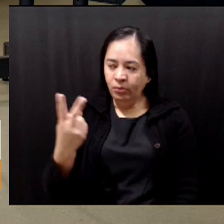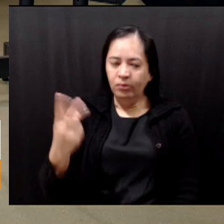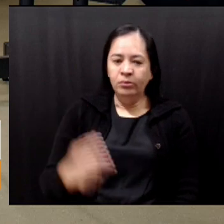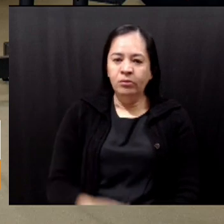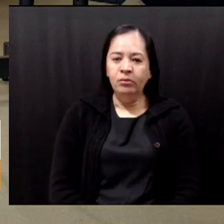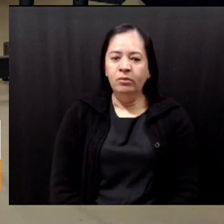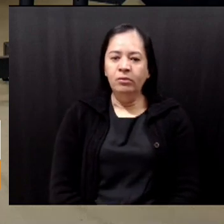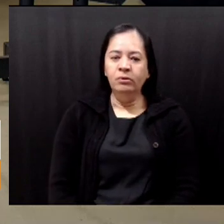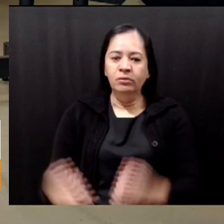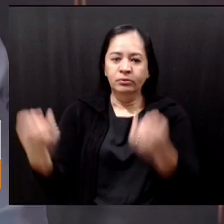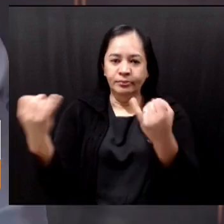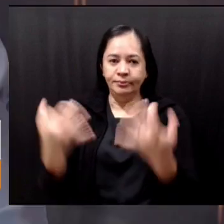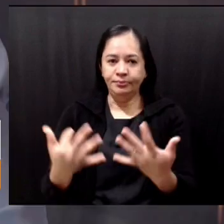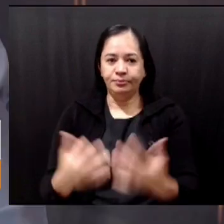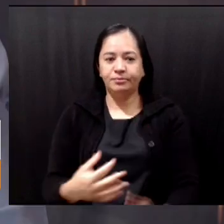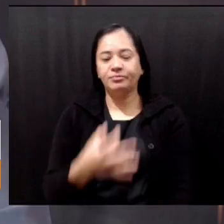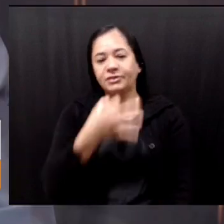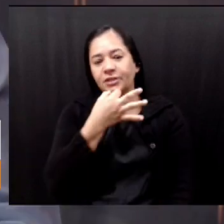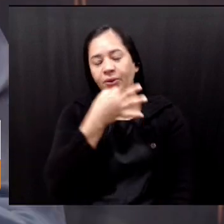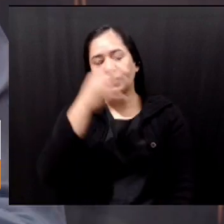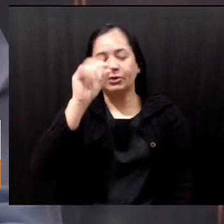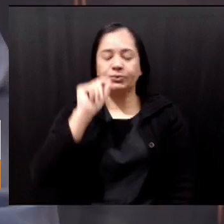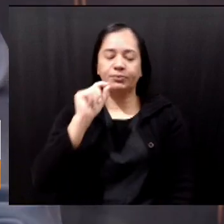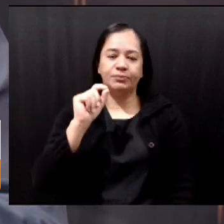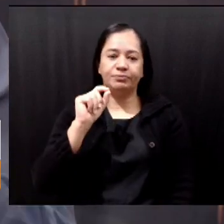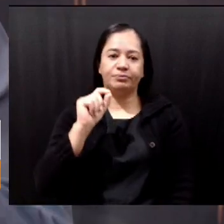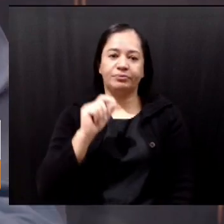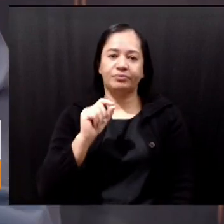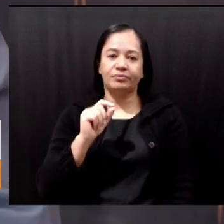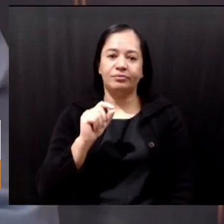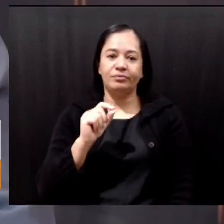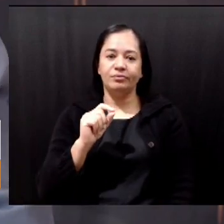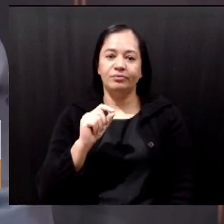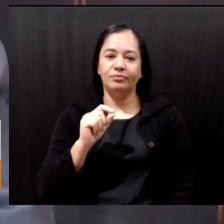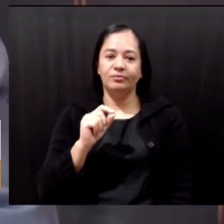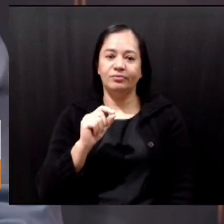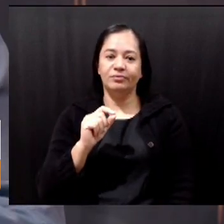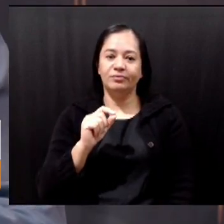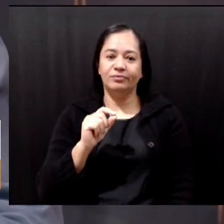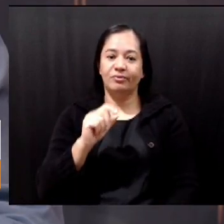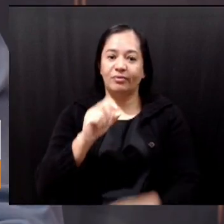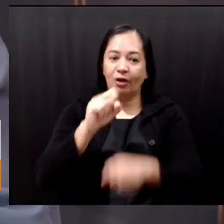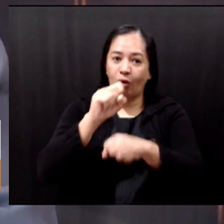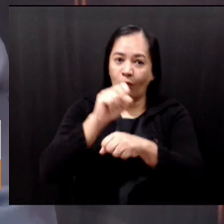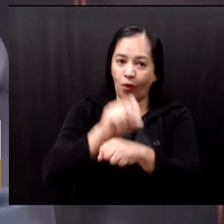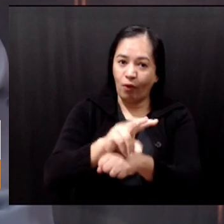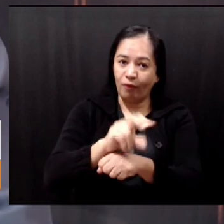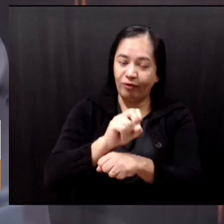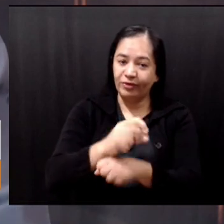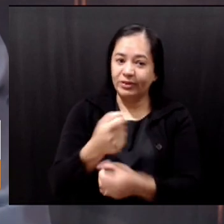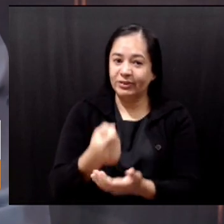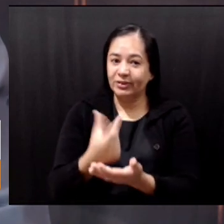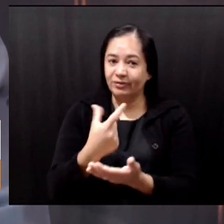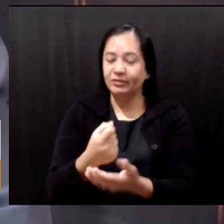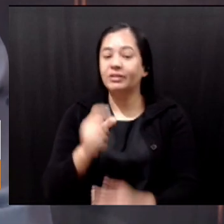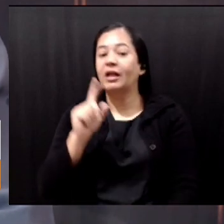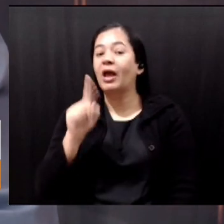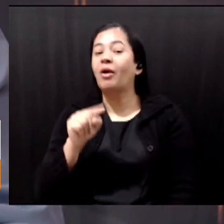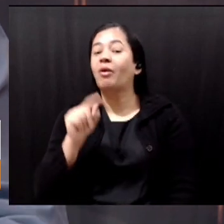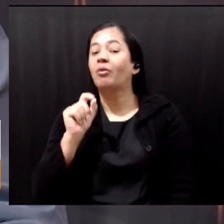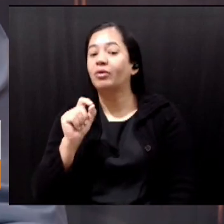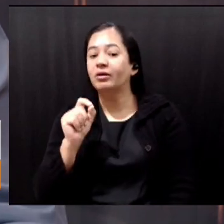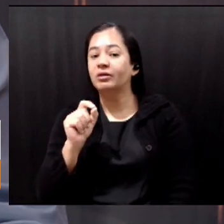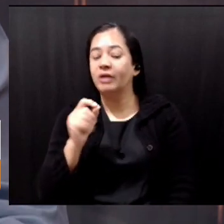eu acredito realmente que a diferença entre o veneno e o remédio É a é a dose. dose. Então,